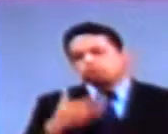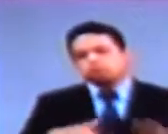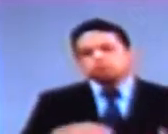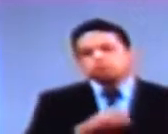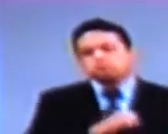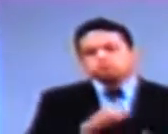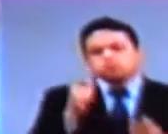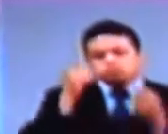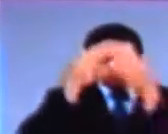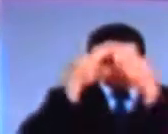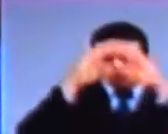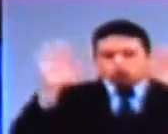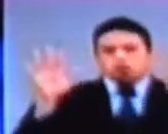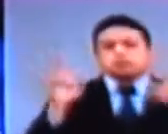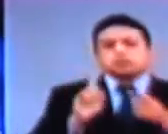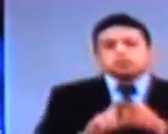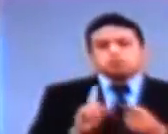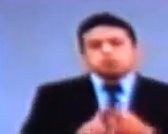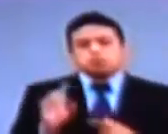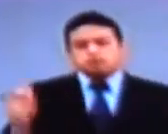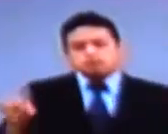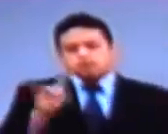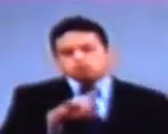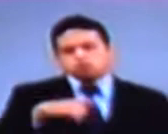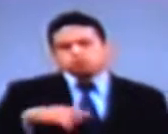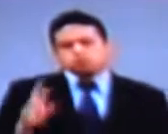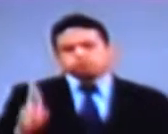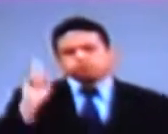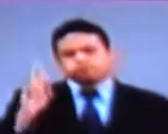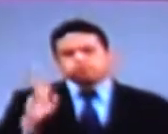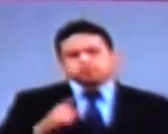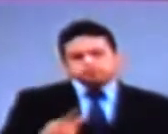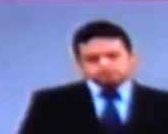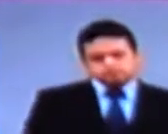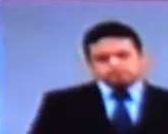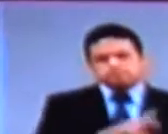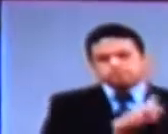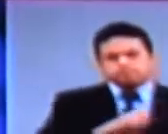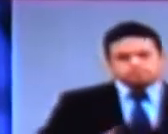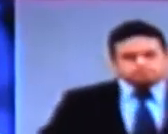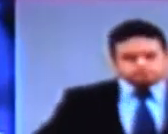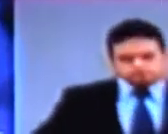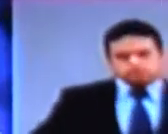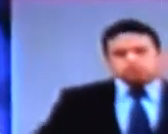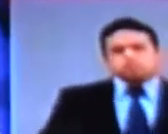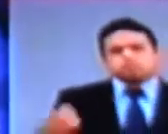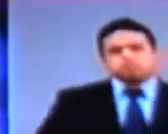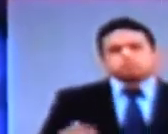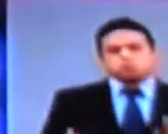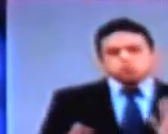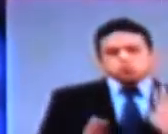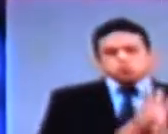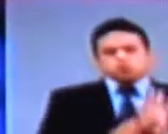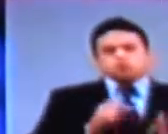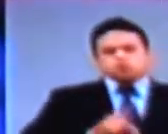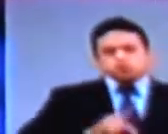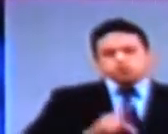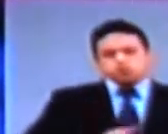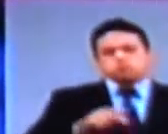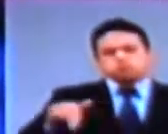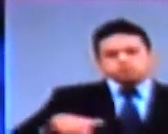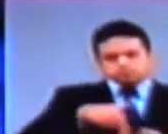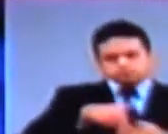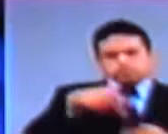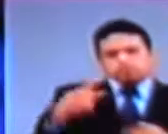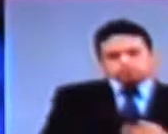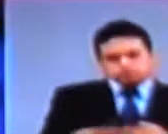muito discernimento, que cada um cumpra com a sua parte, somente nós parlamentares, que cumpra com a sua parte, que sejamos verdadeiros nessa